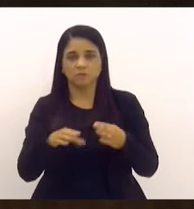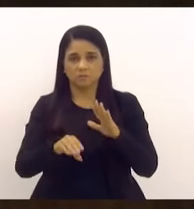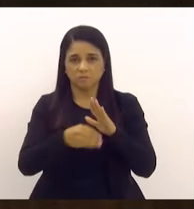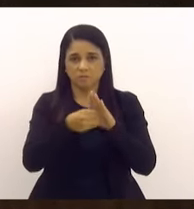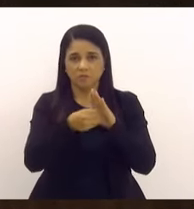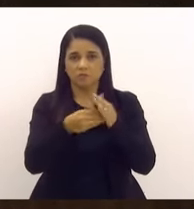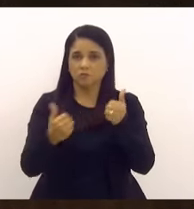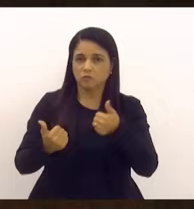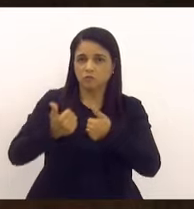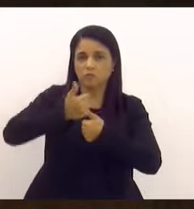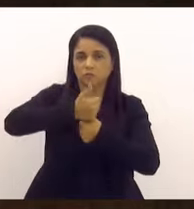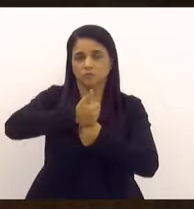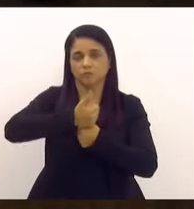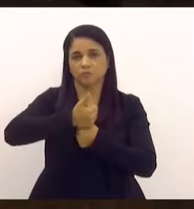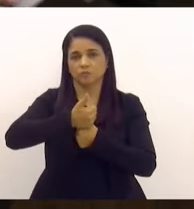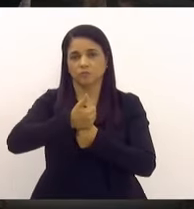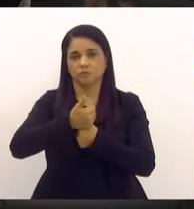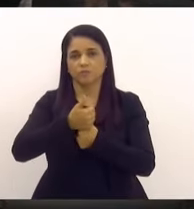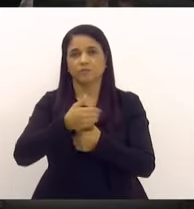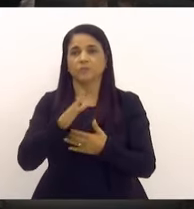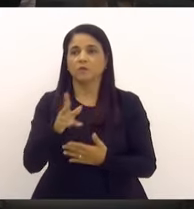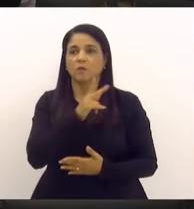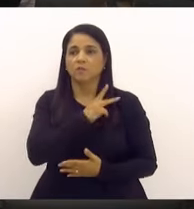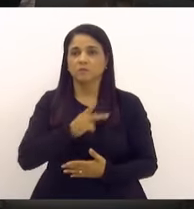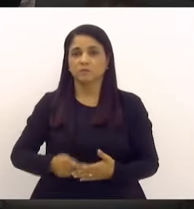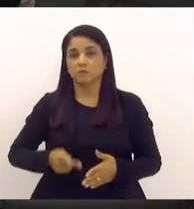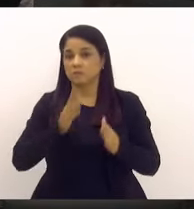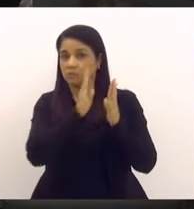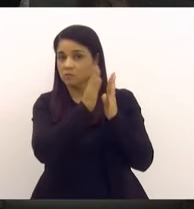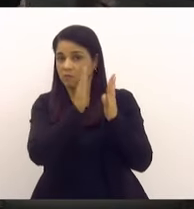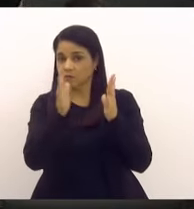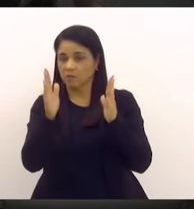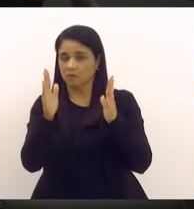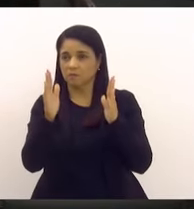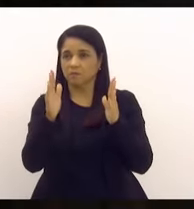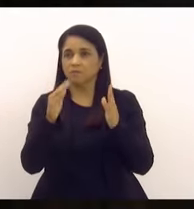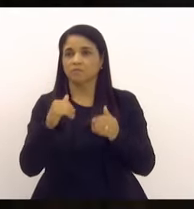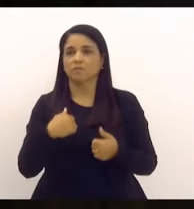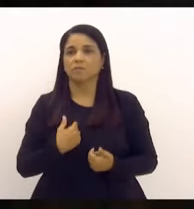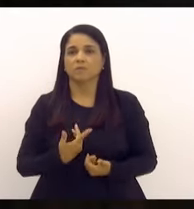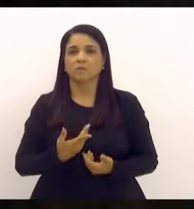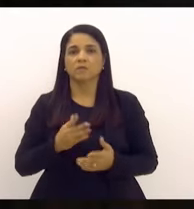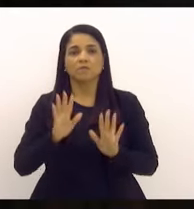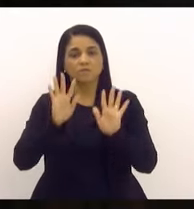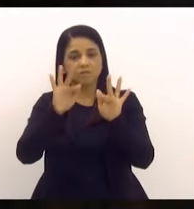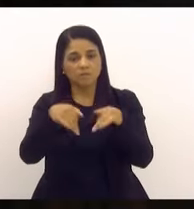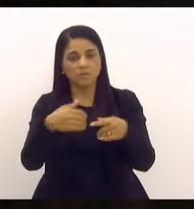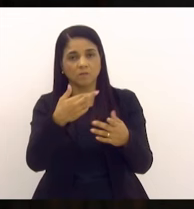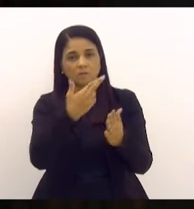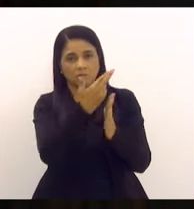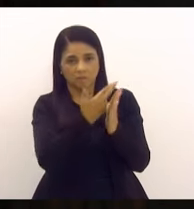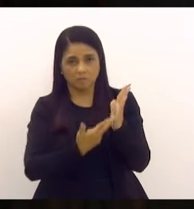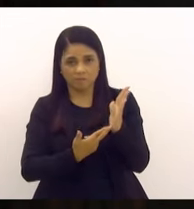por substitutivo. Senhor presidente, questão de ordem. Forma final de redação, Amorim.